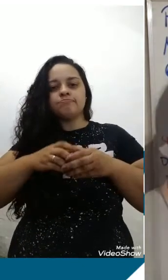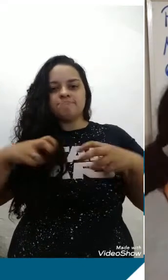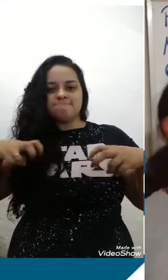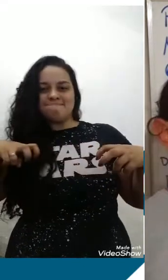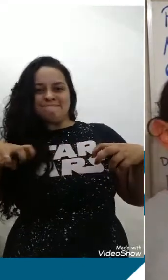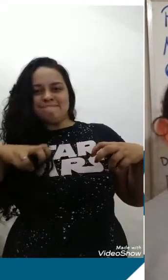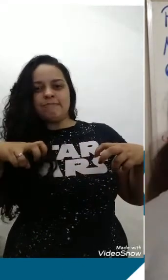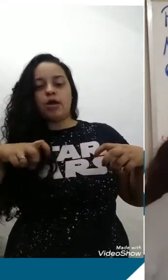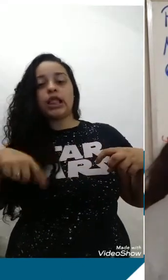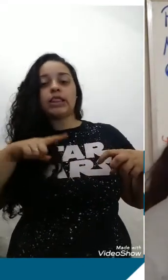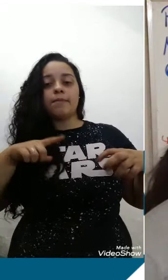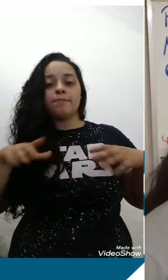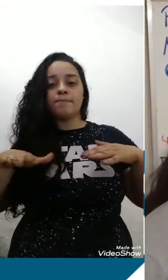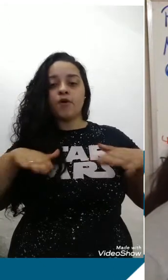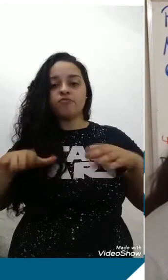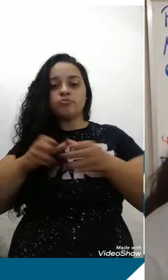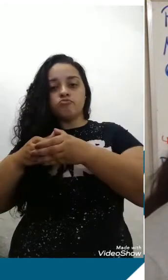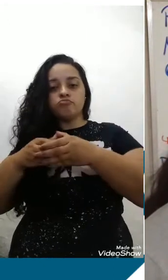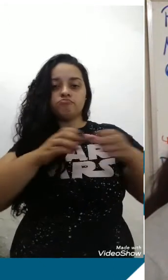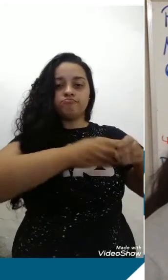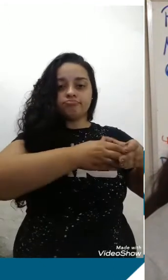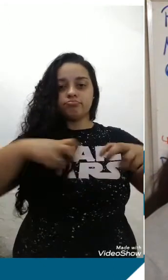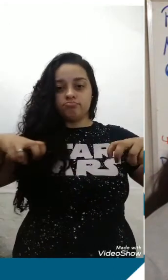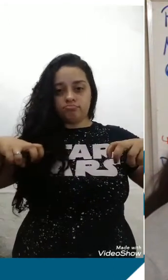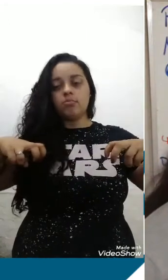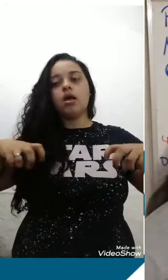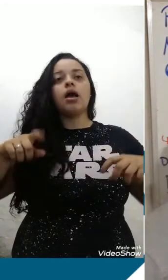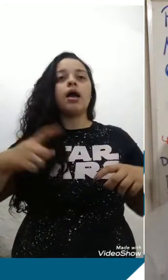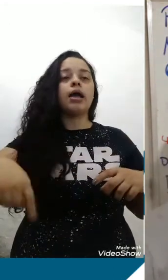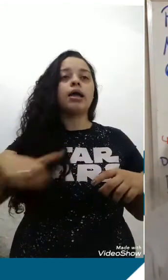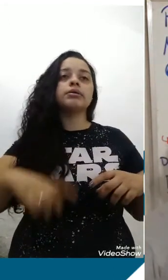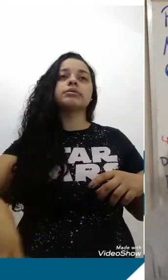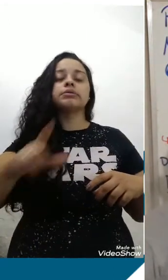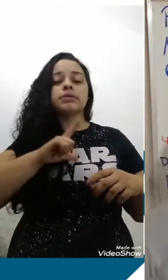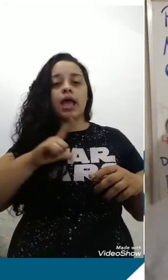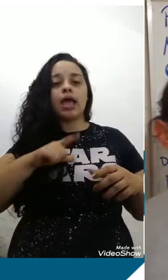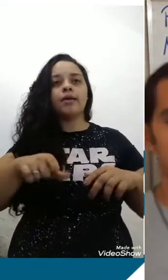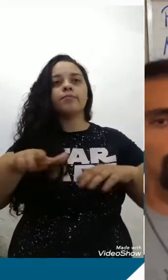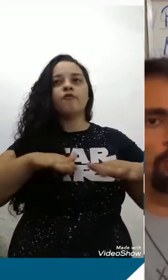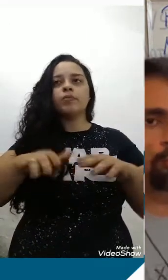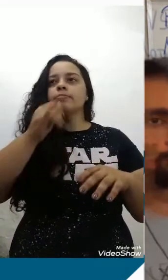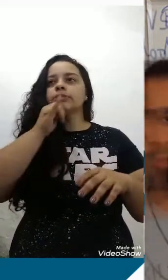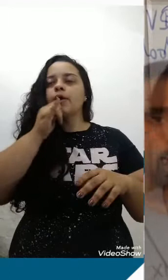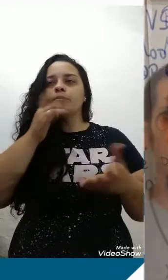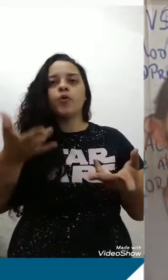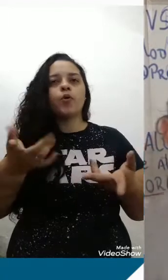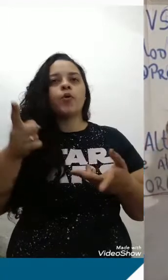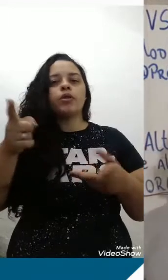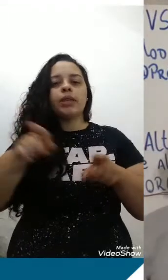movimento. Então, nós vemos que a quantidade de movimento sendo conservada,